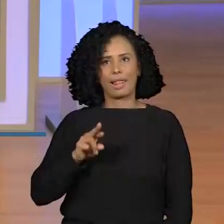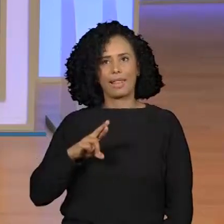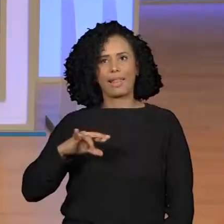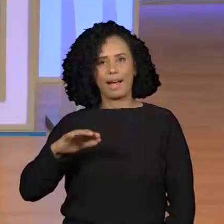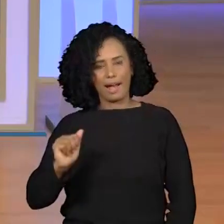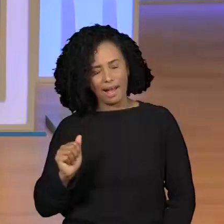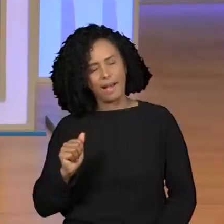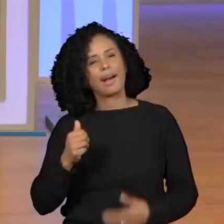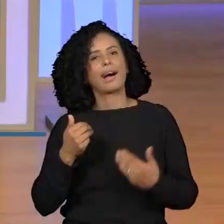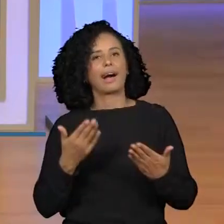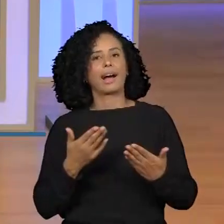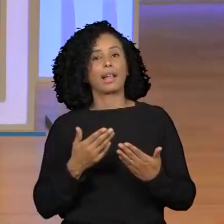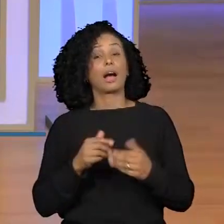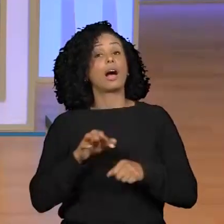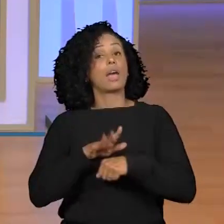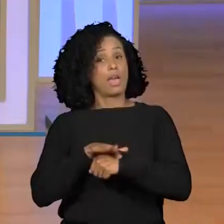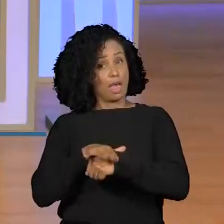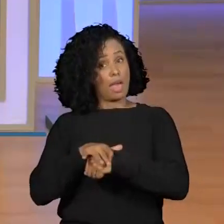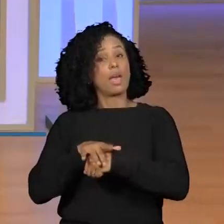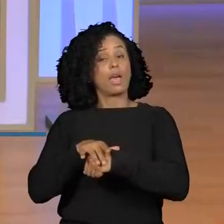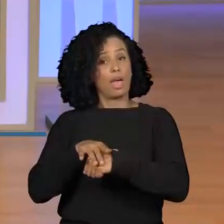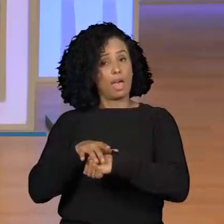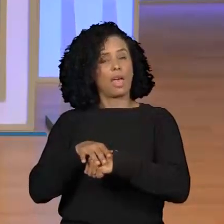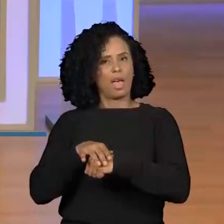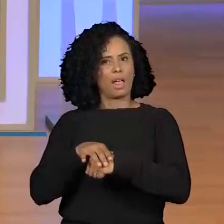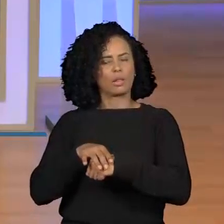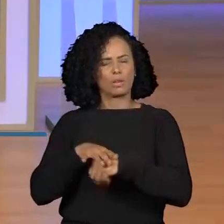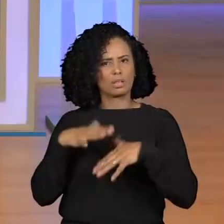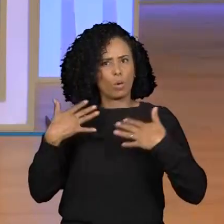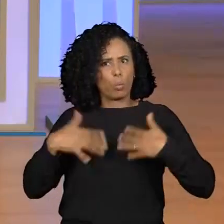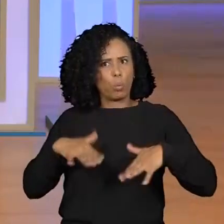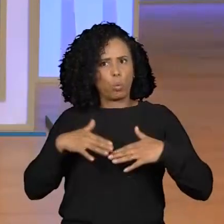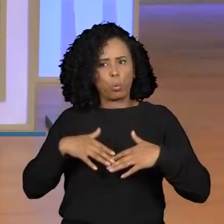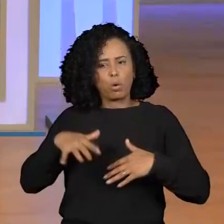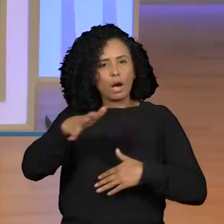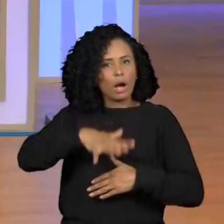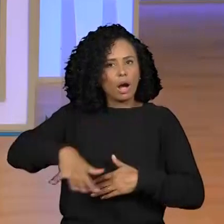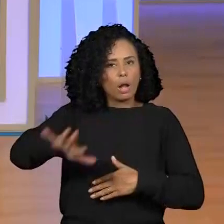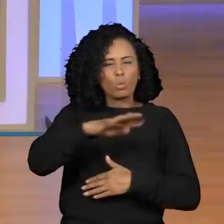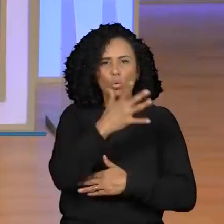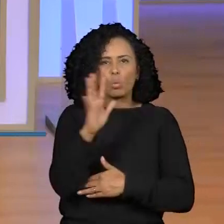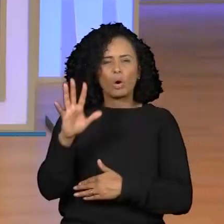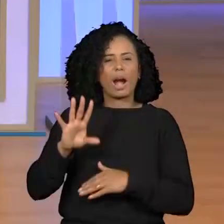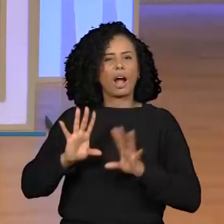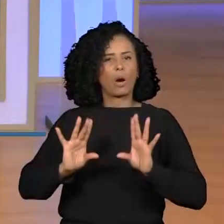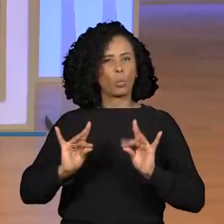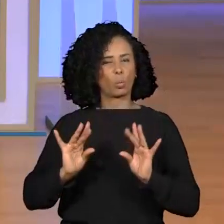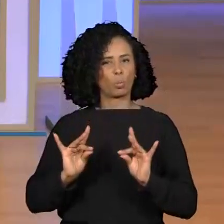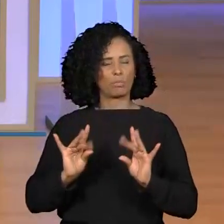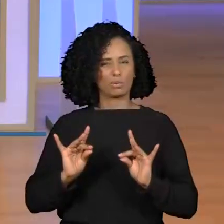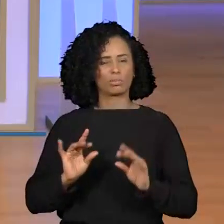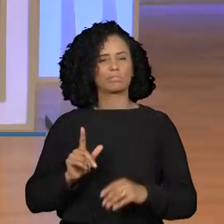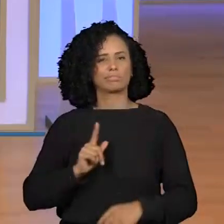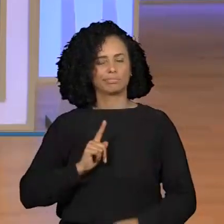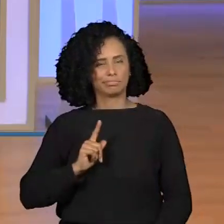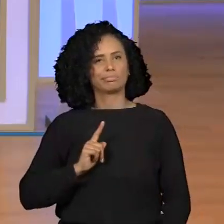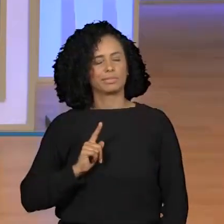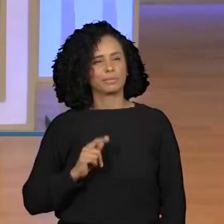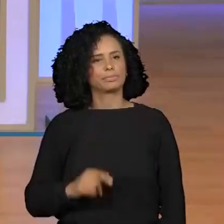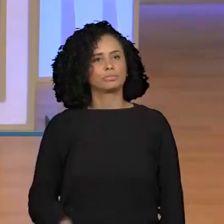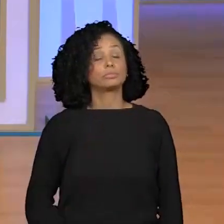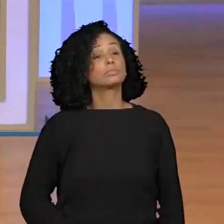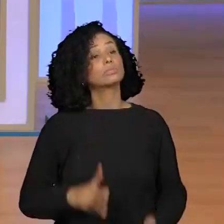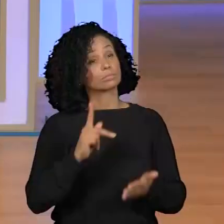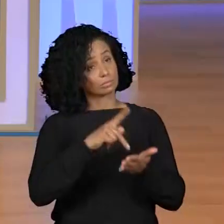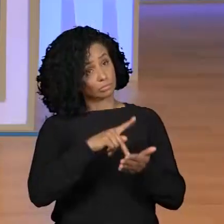ressaltou, que é uma doença principalmente das regiões tropicais. Isso aí. Então, a gente tem esses grupos de